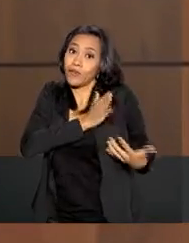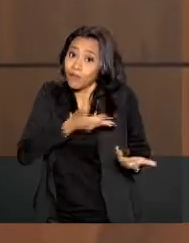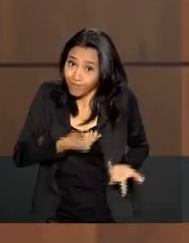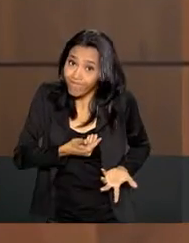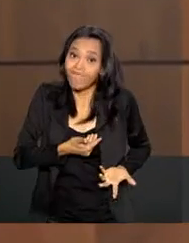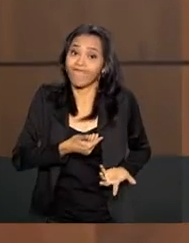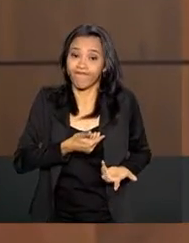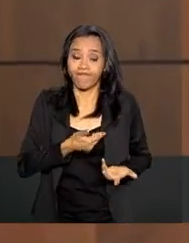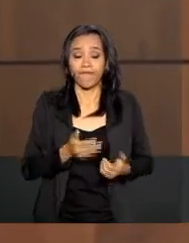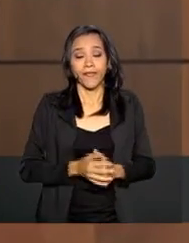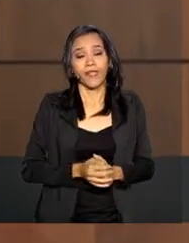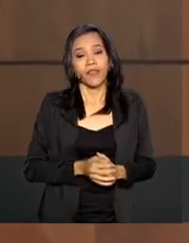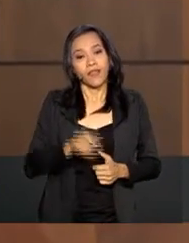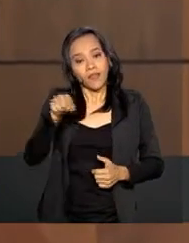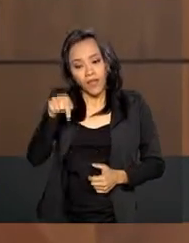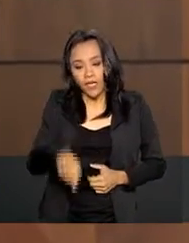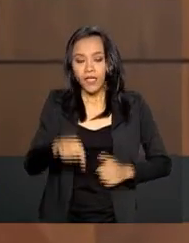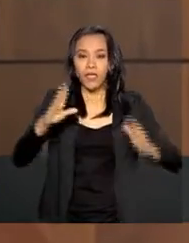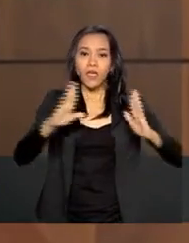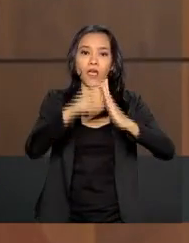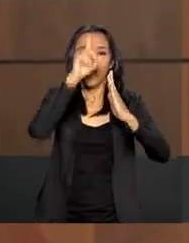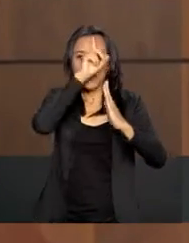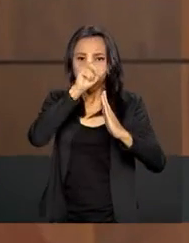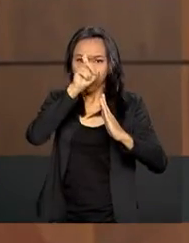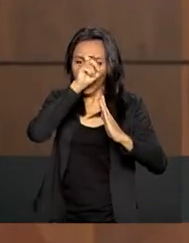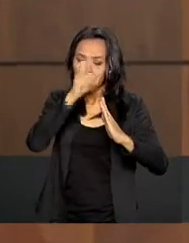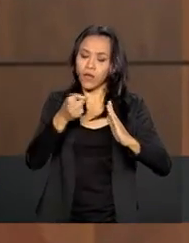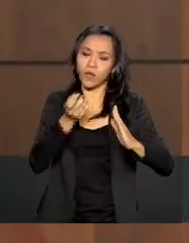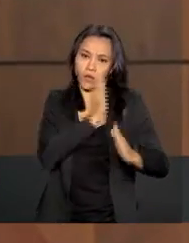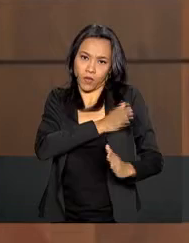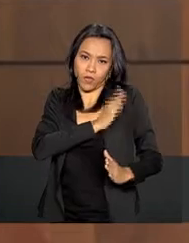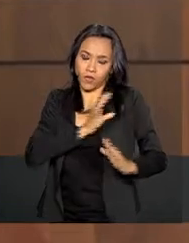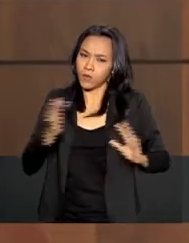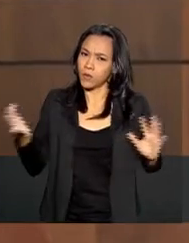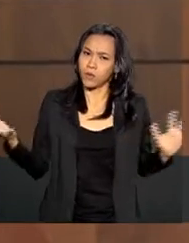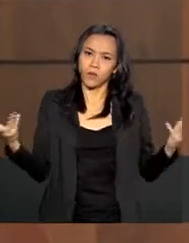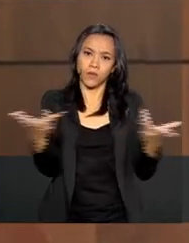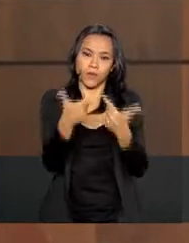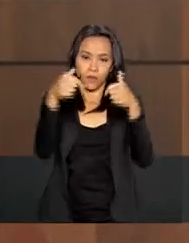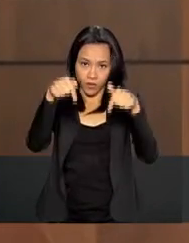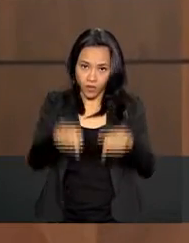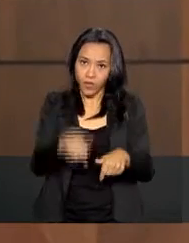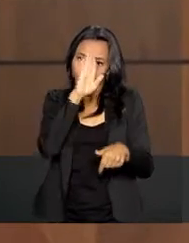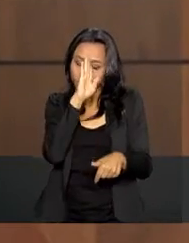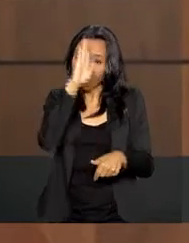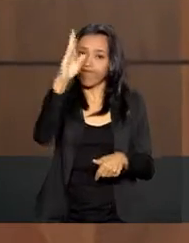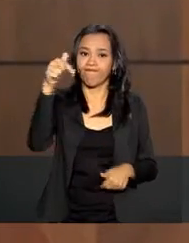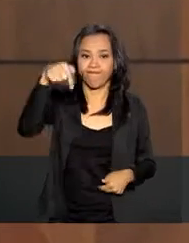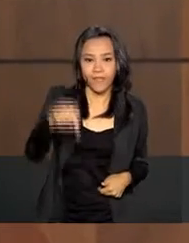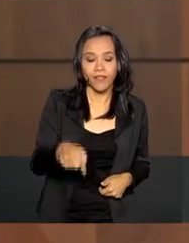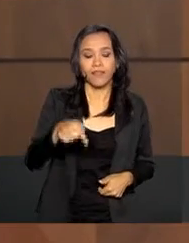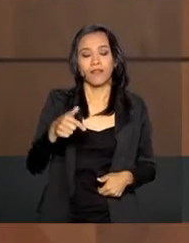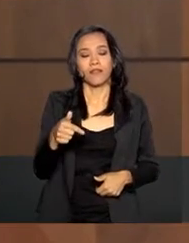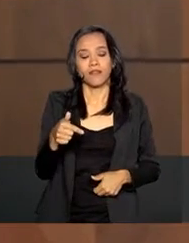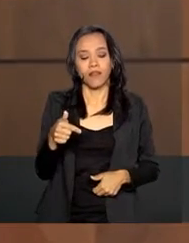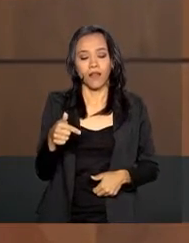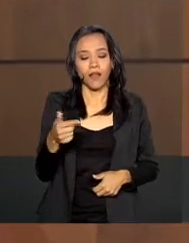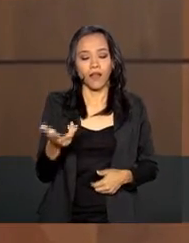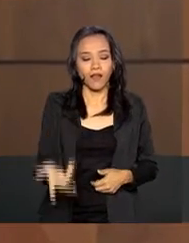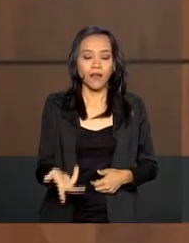de cardiologia de excelência como tem o hospital sírio libanês nos autoriza a